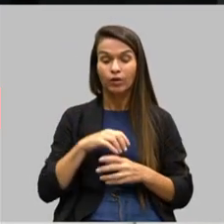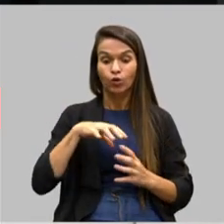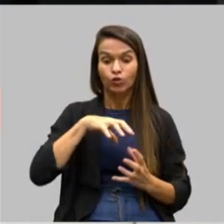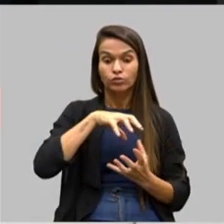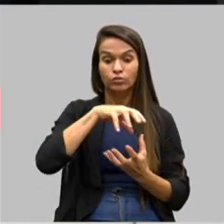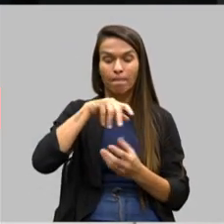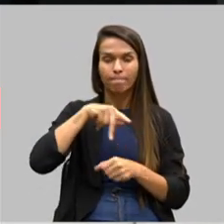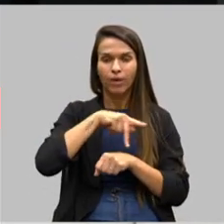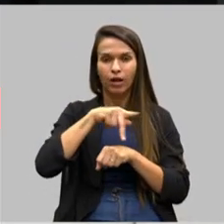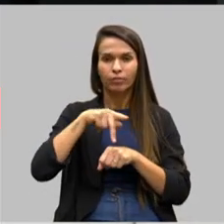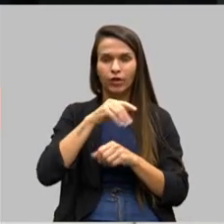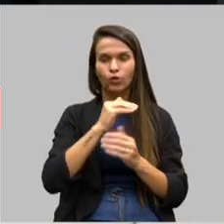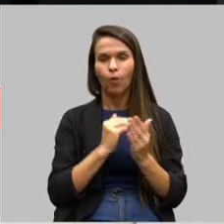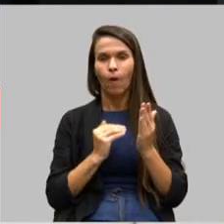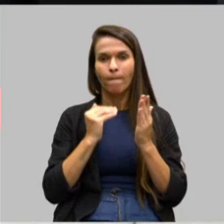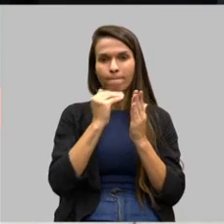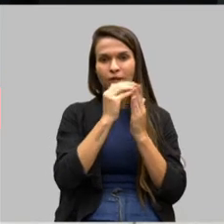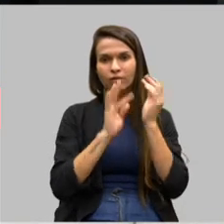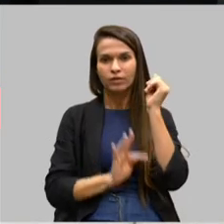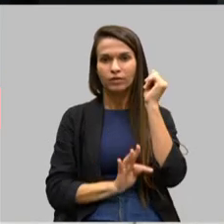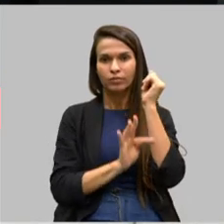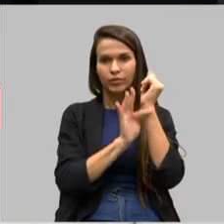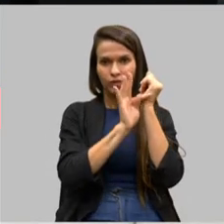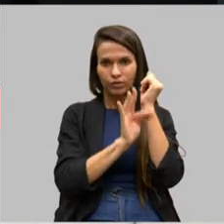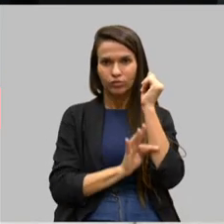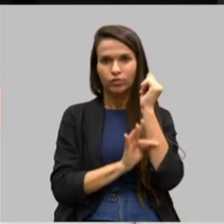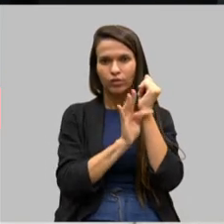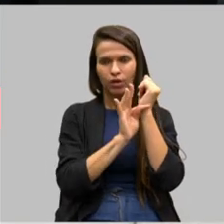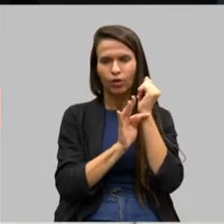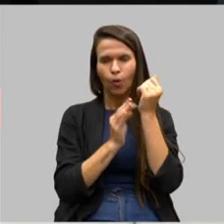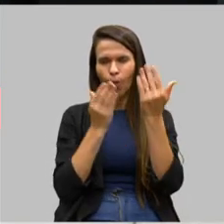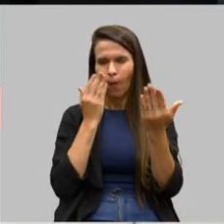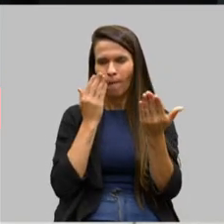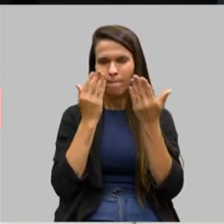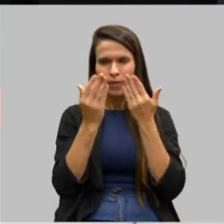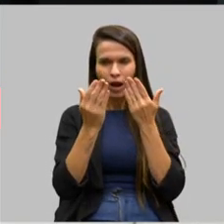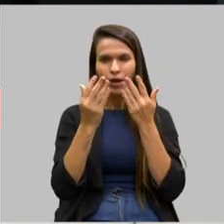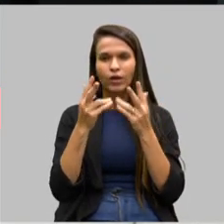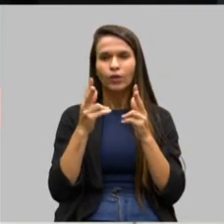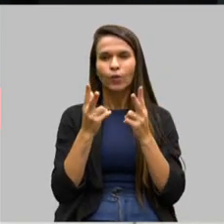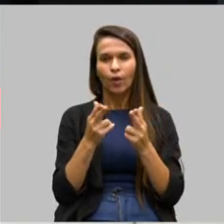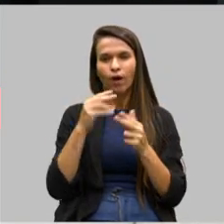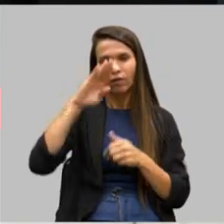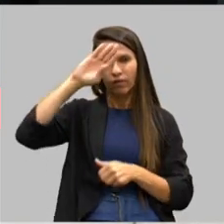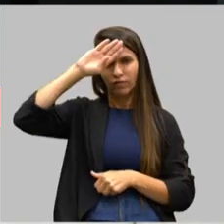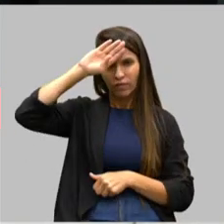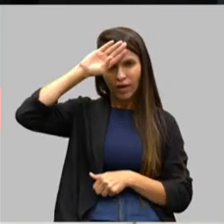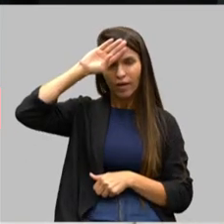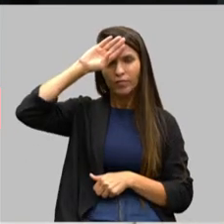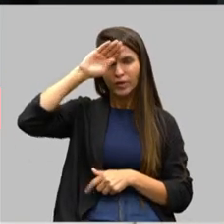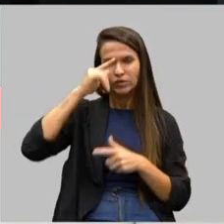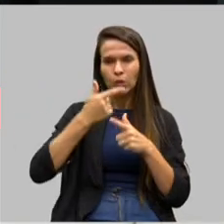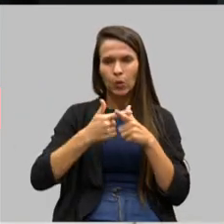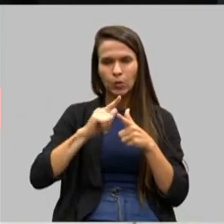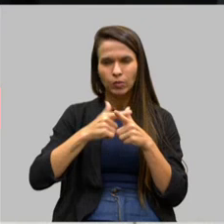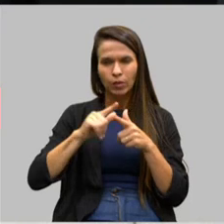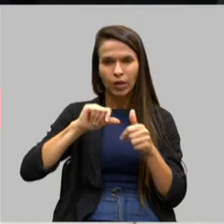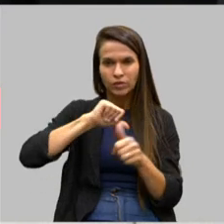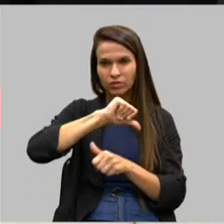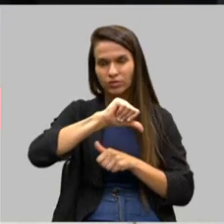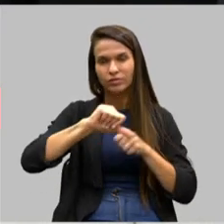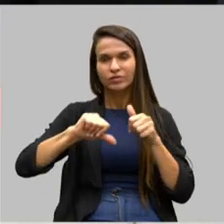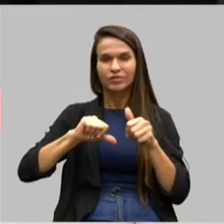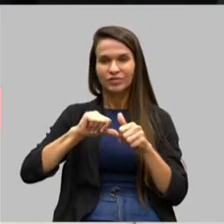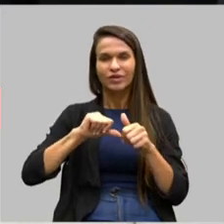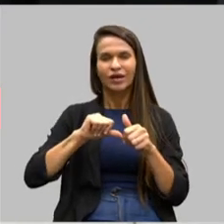o aumento da temperatura, eu considero isso como a febre. E os distúrbios, as alterações, são os